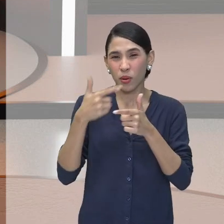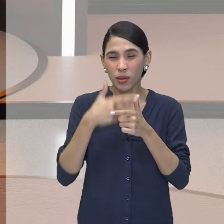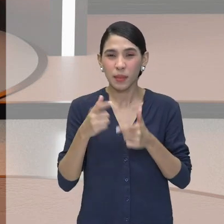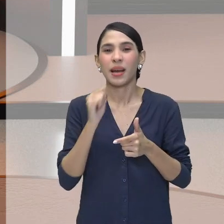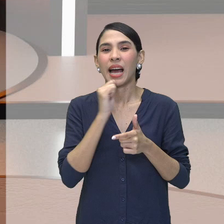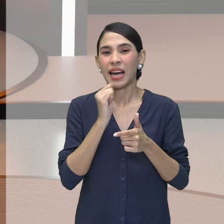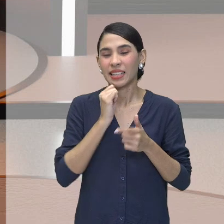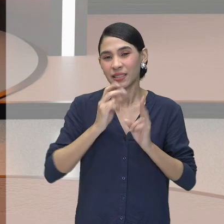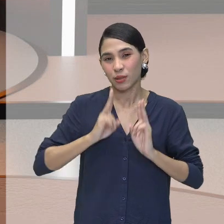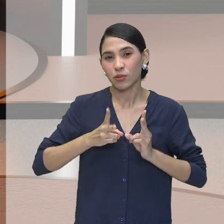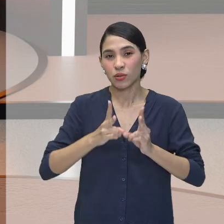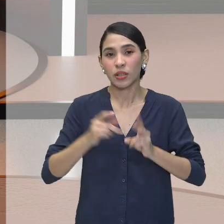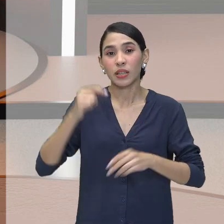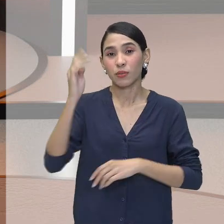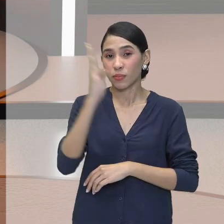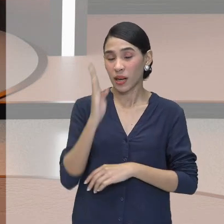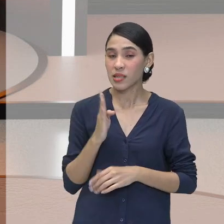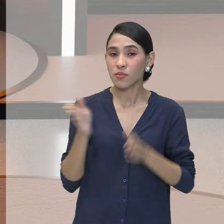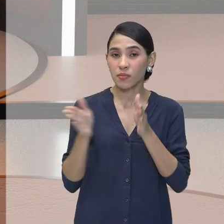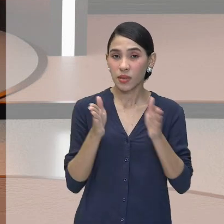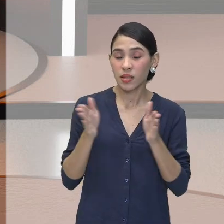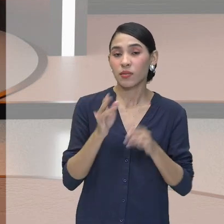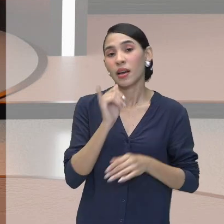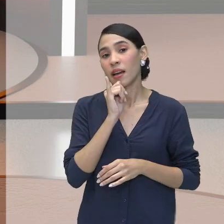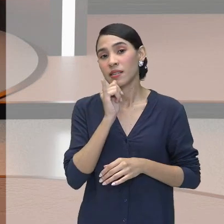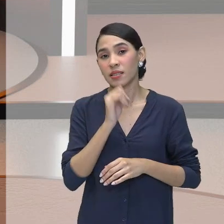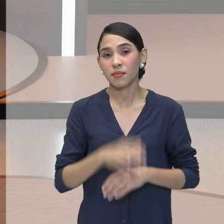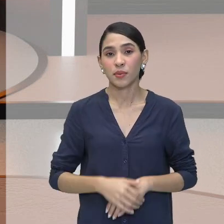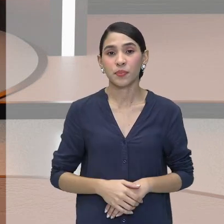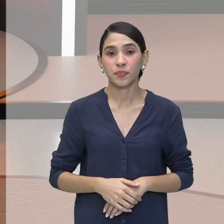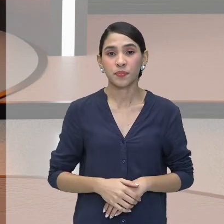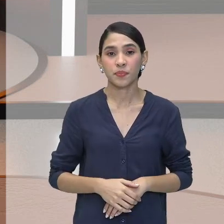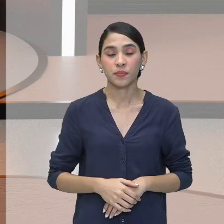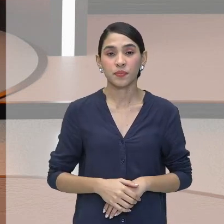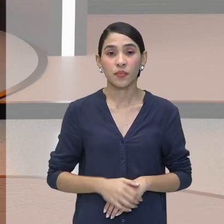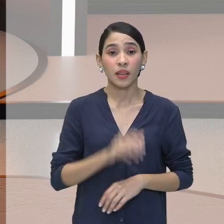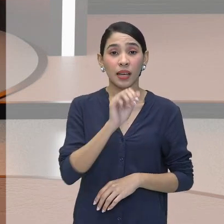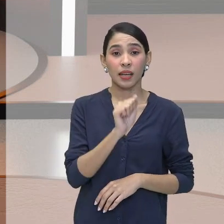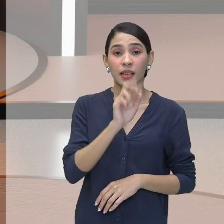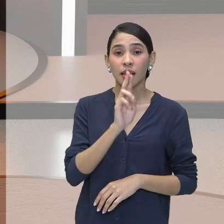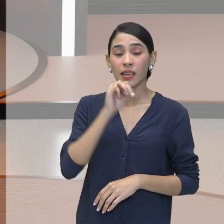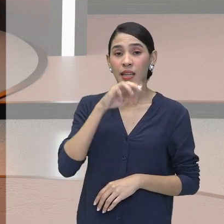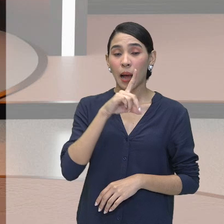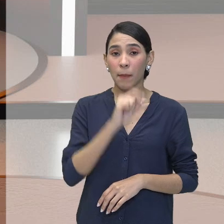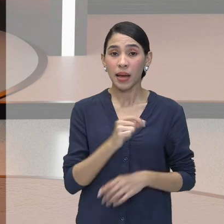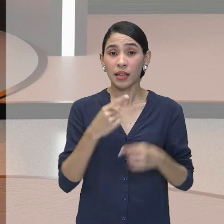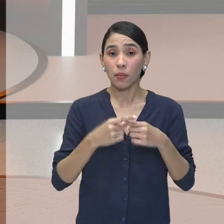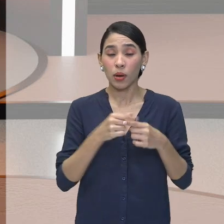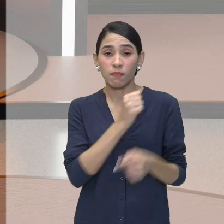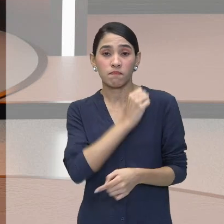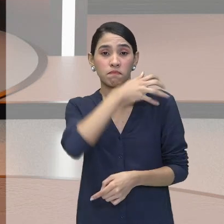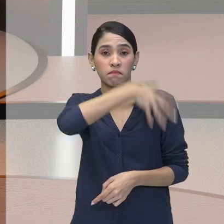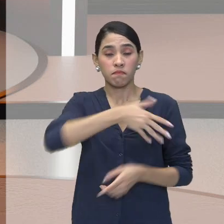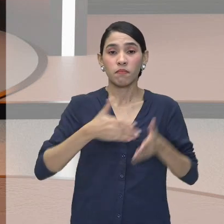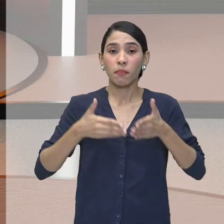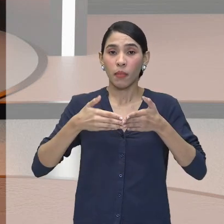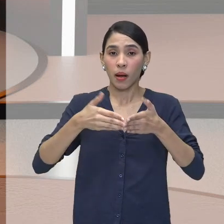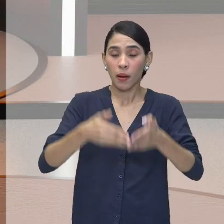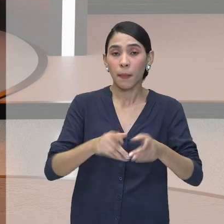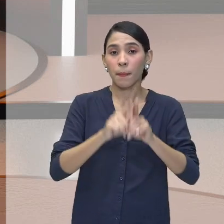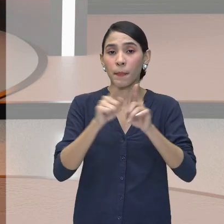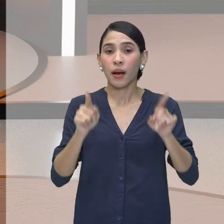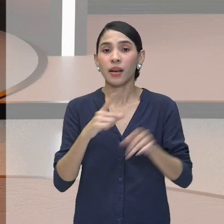desenrolando, não é? No Brasil nesse momento. Como, por exemplo, a questão da Revolta da Armada, porque a Marinha vai se rebelar de novo, mas também nós teremos,